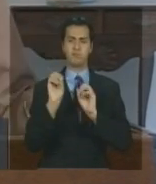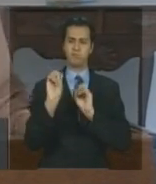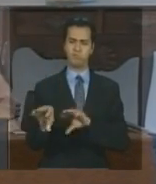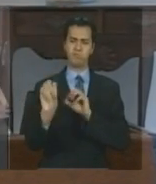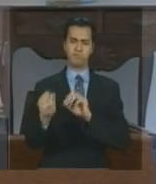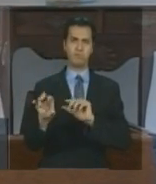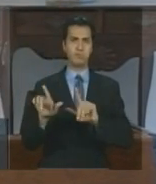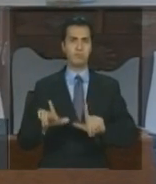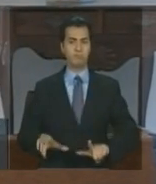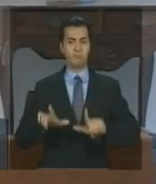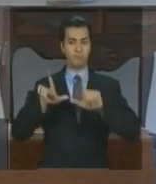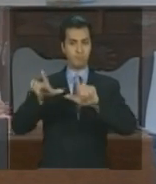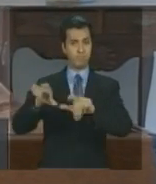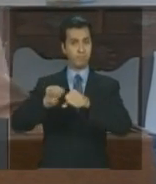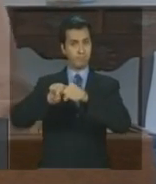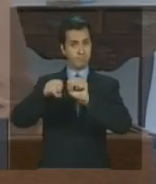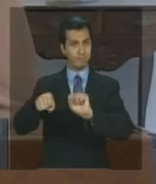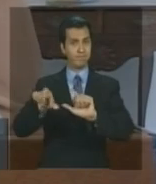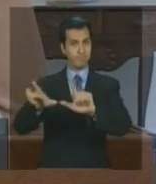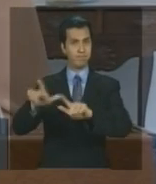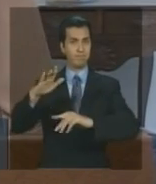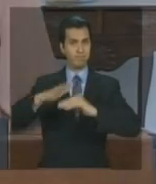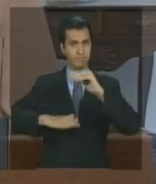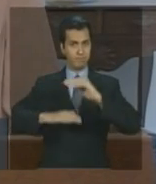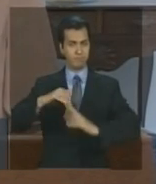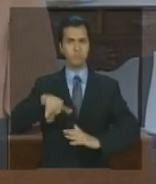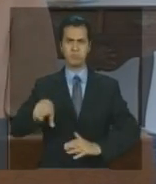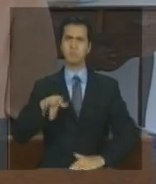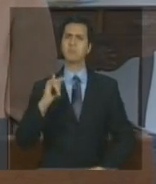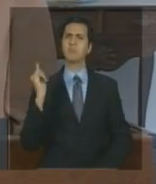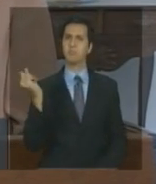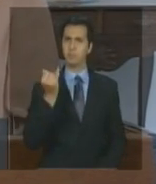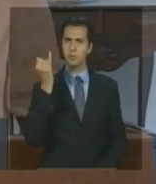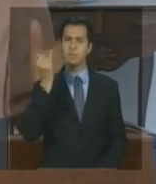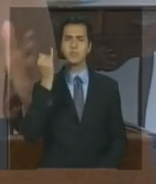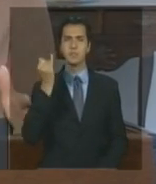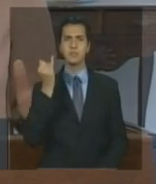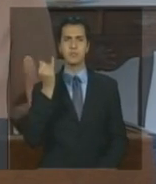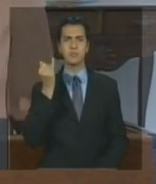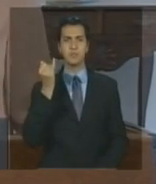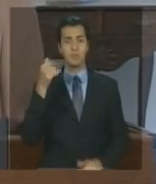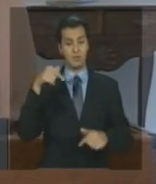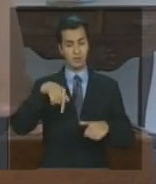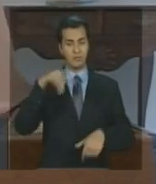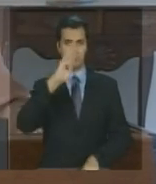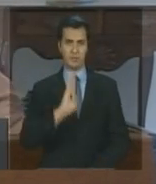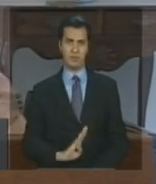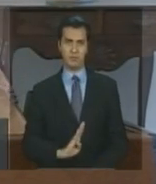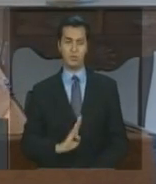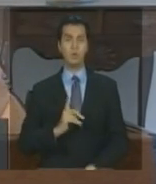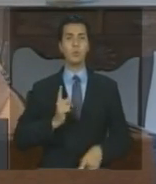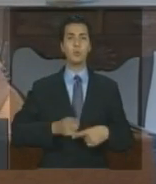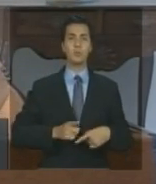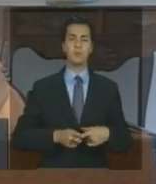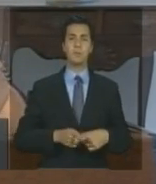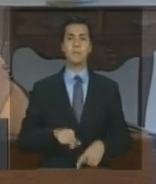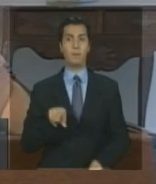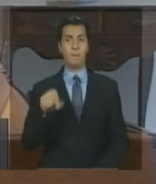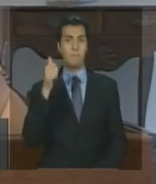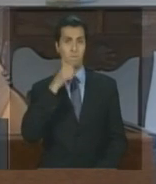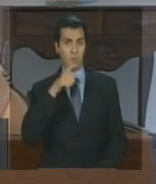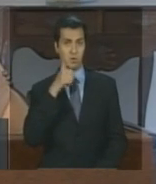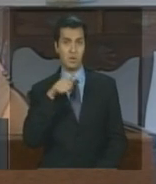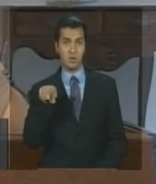num país como o nosso, não só porque as mulheres ocupam na